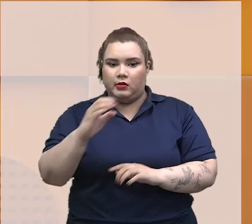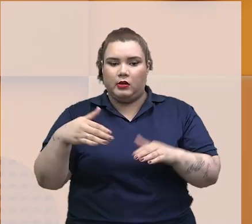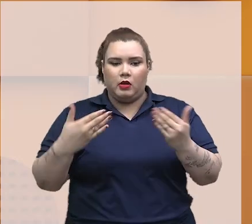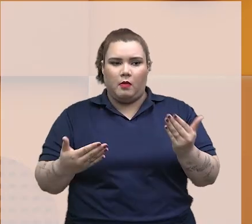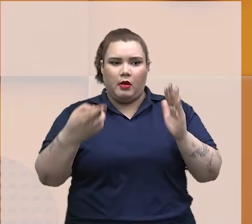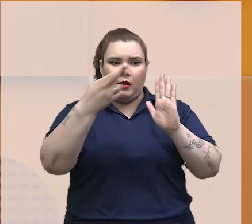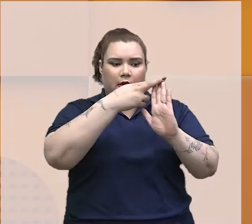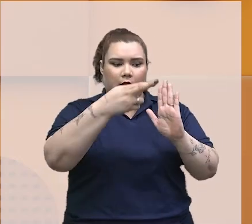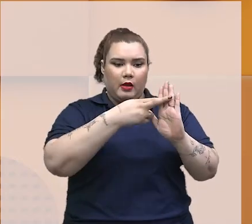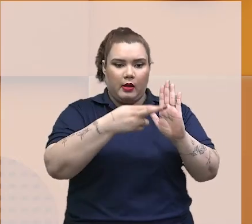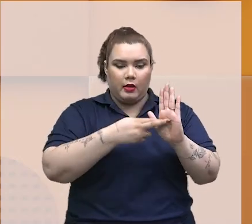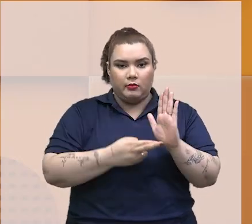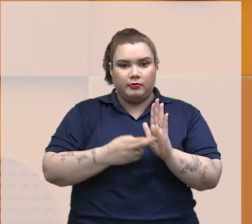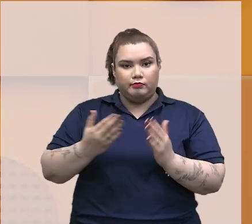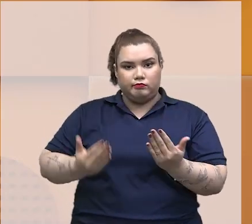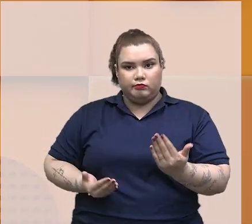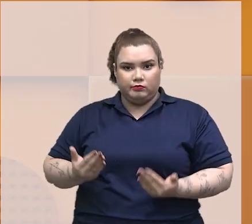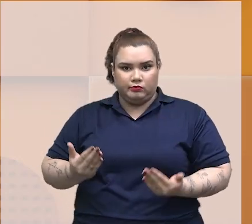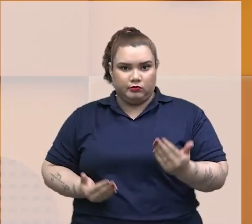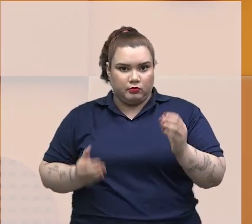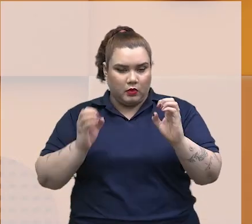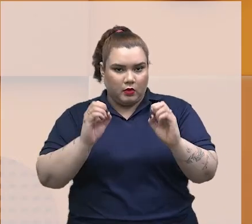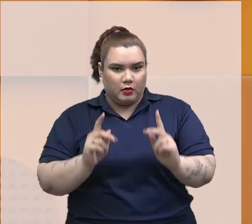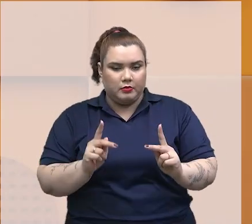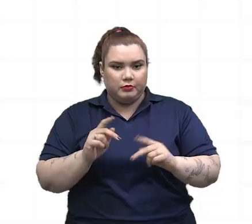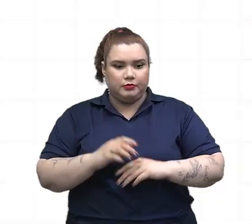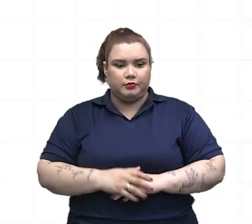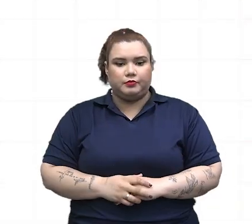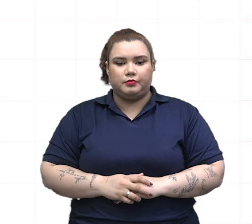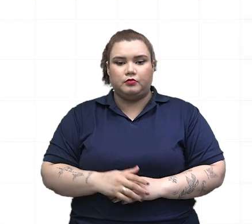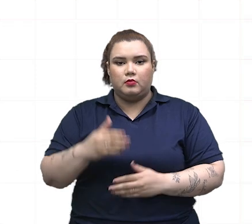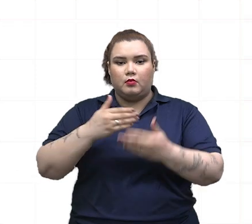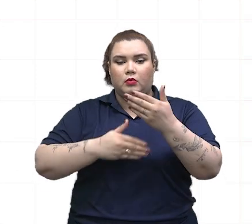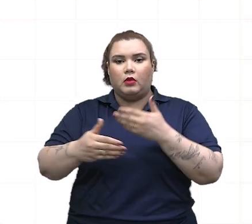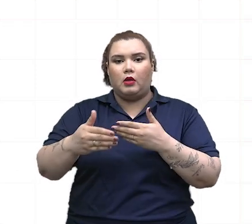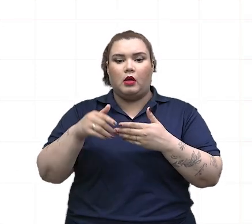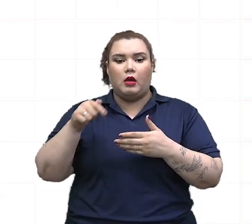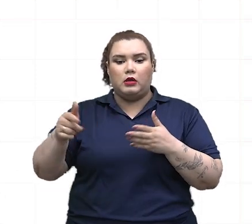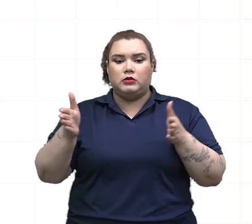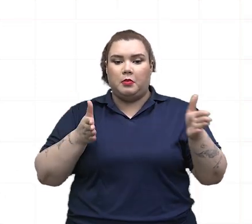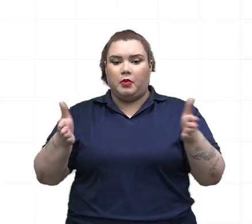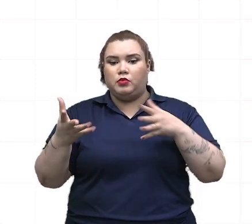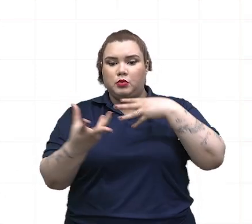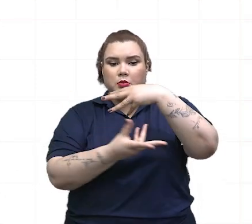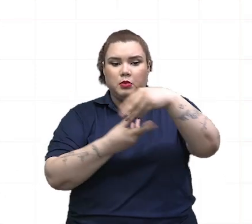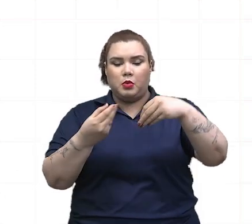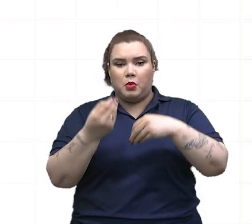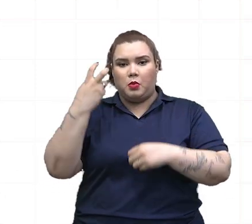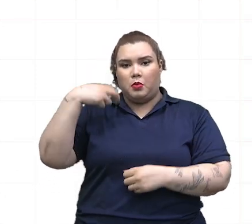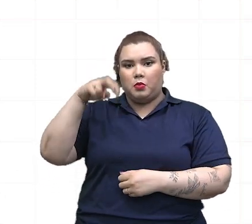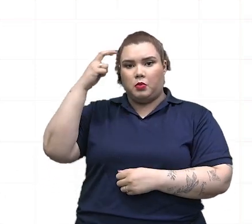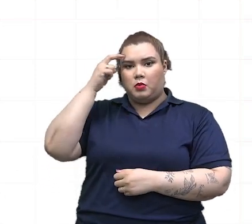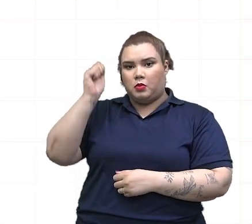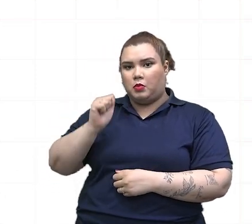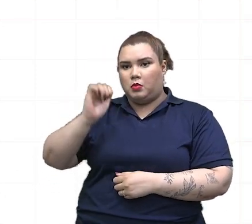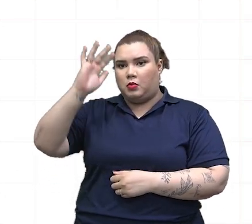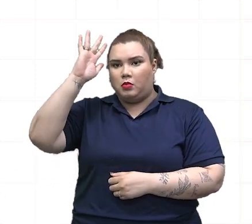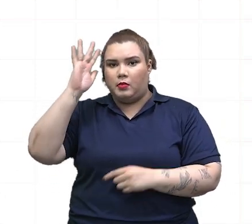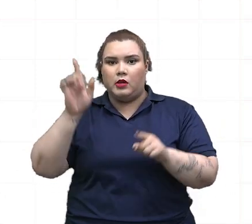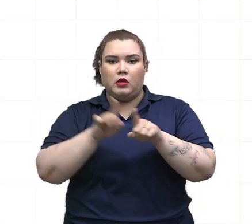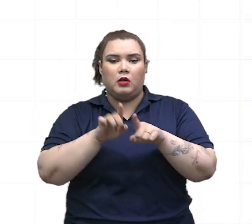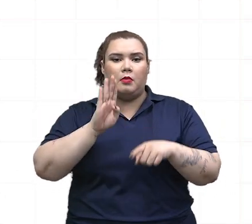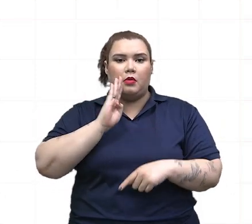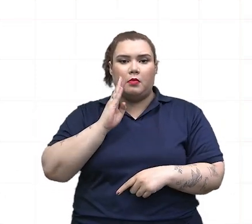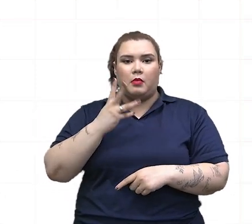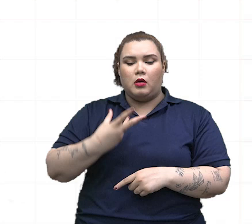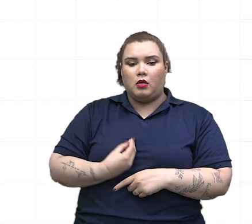de servidão, tá certo? Vamos lá. Esse período então da fusão das culturas romana e germânica